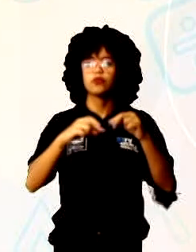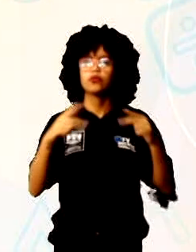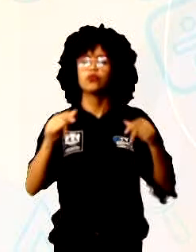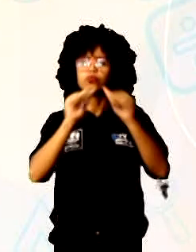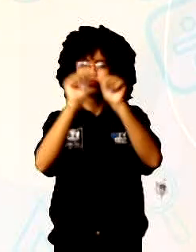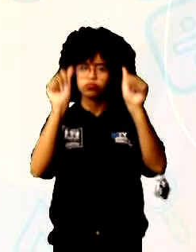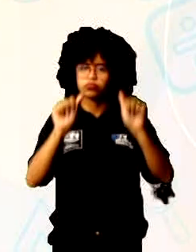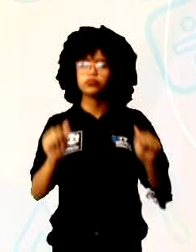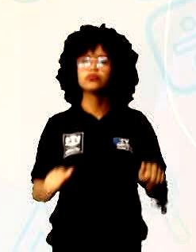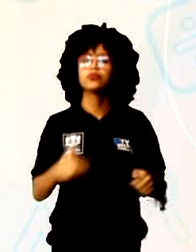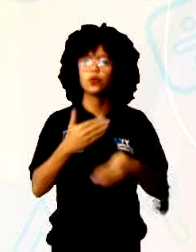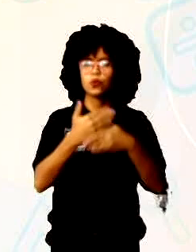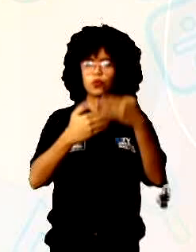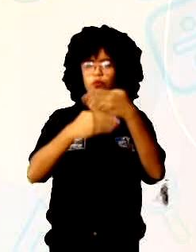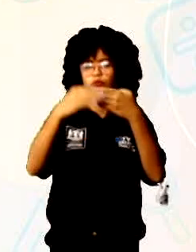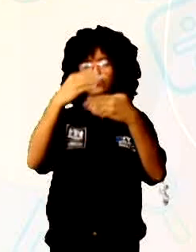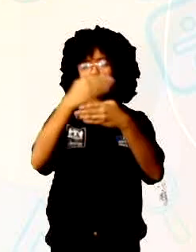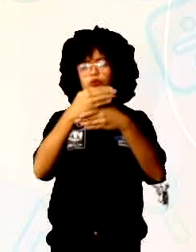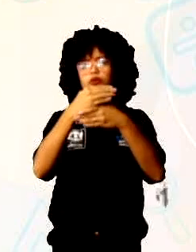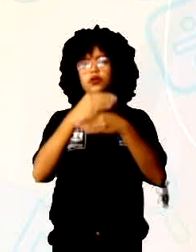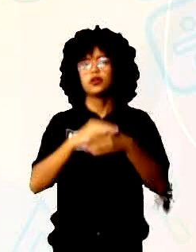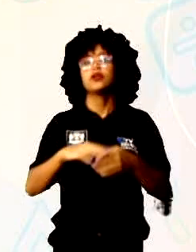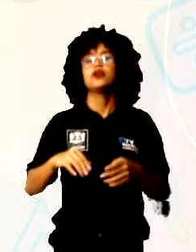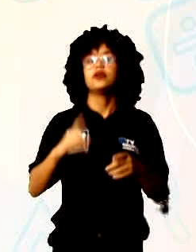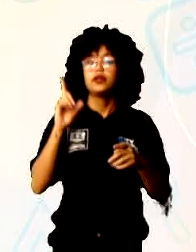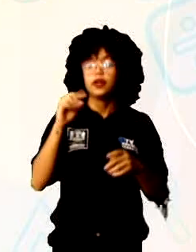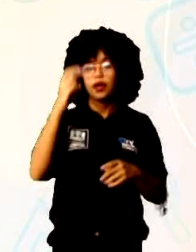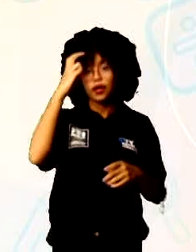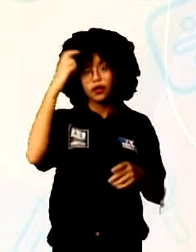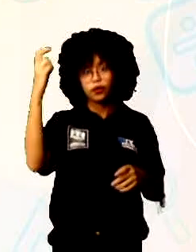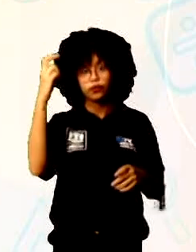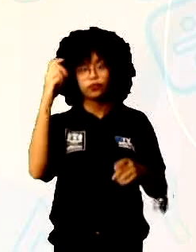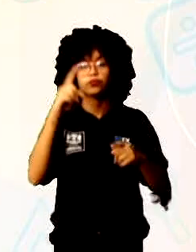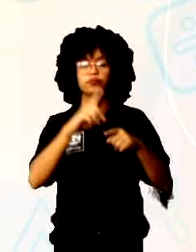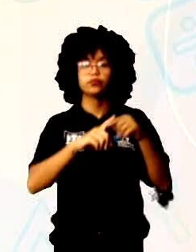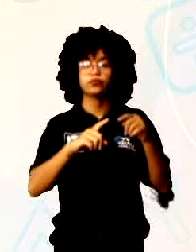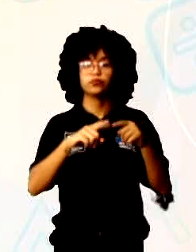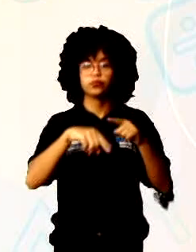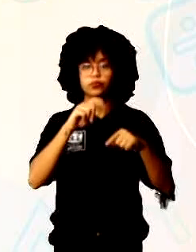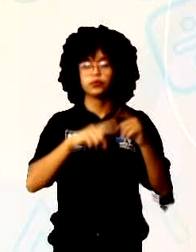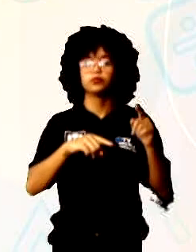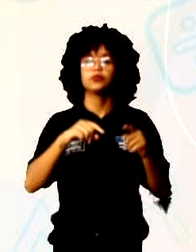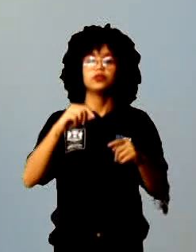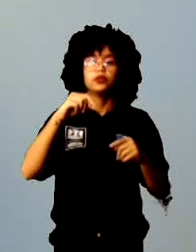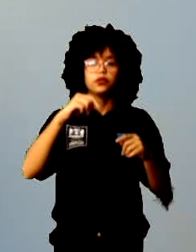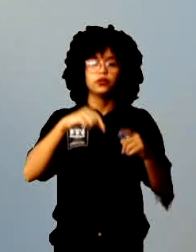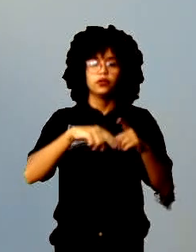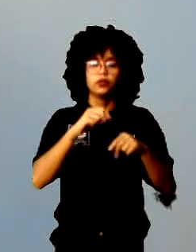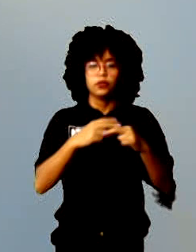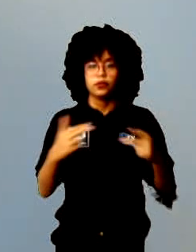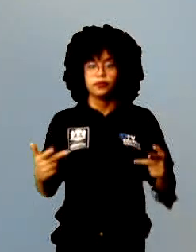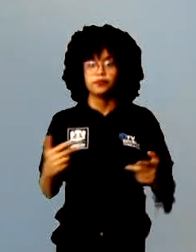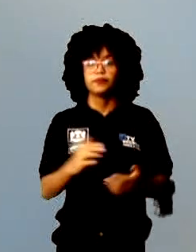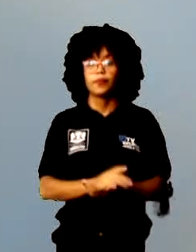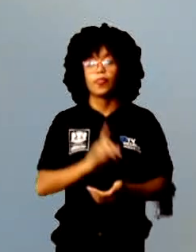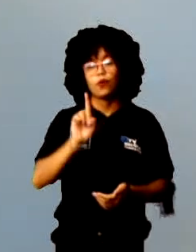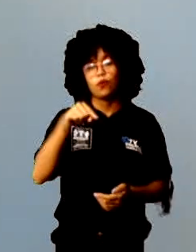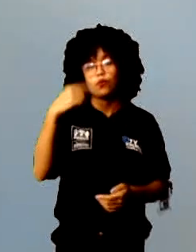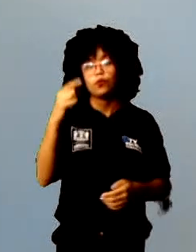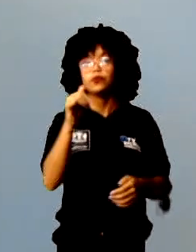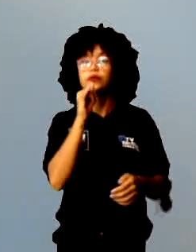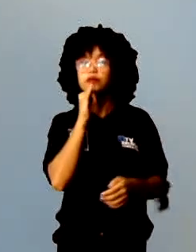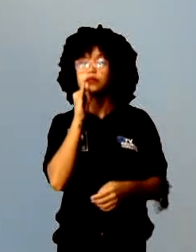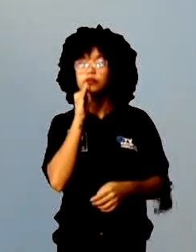né que foi construído e que se tornou um patrimônio material tá E aí um outro exemplo que eu quero